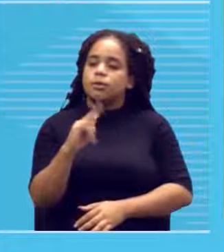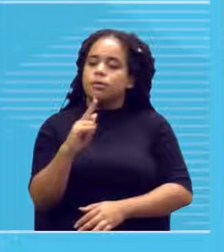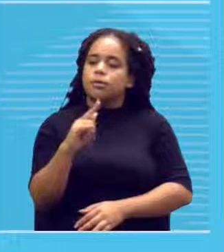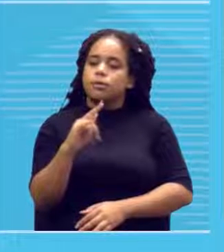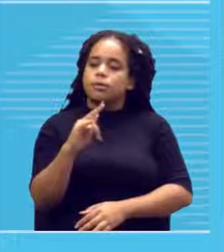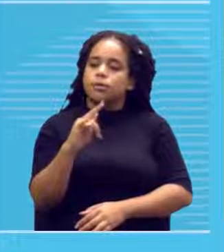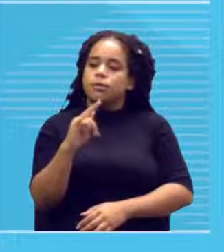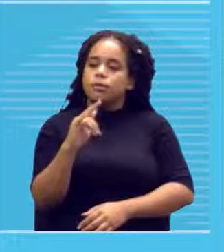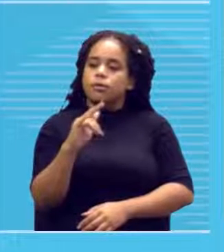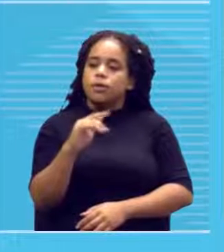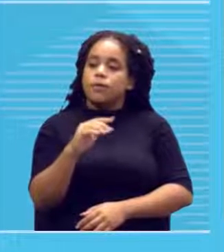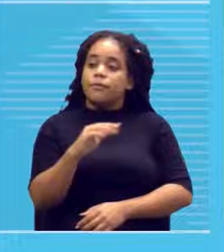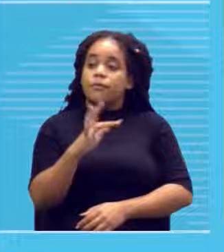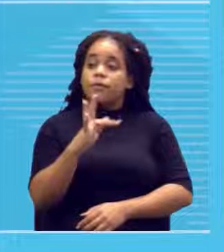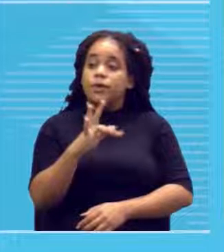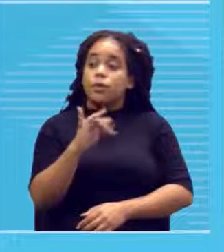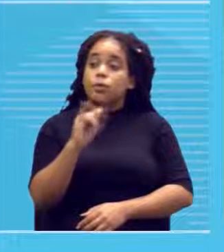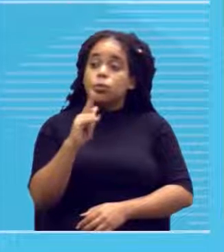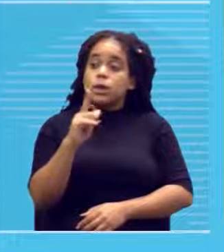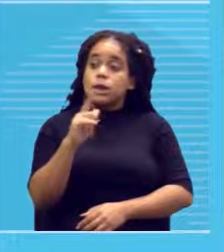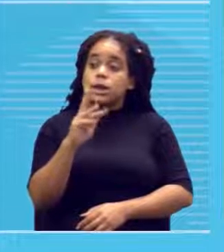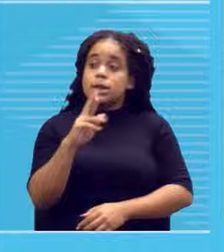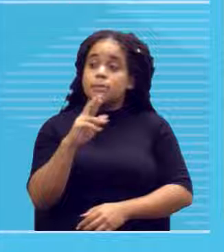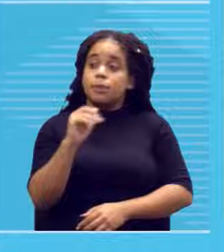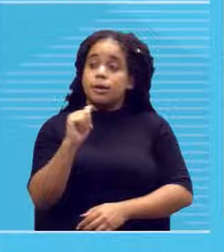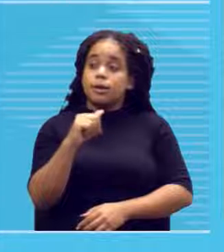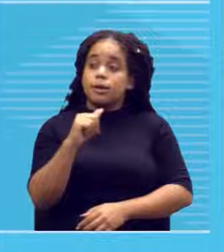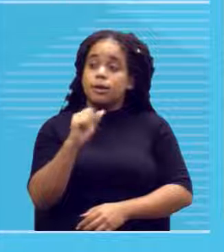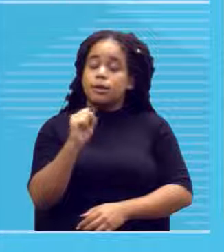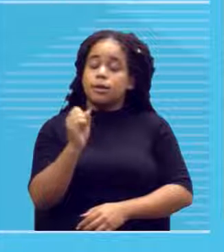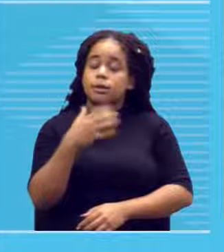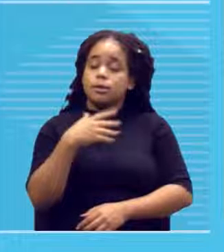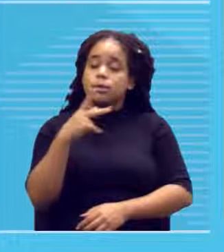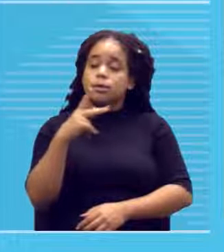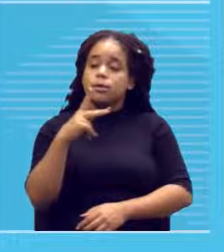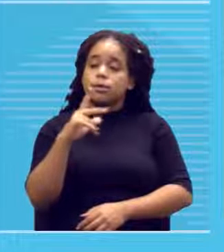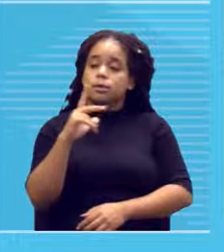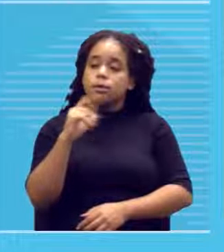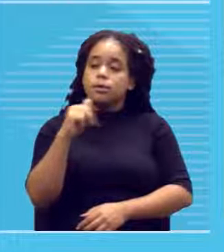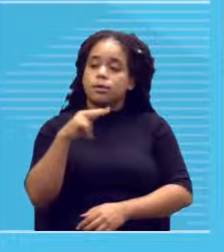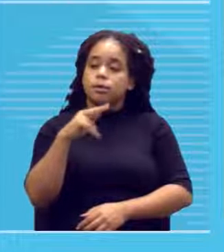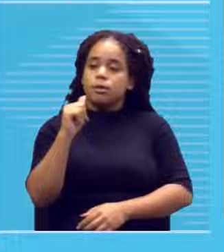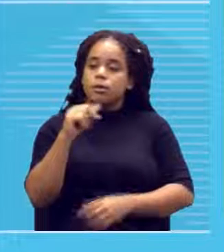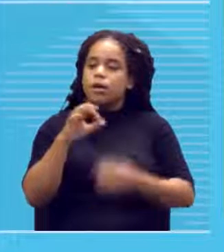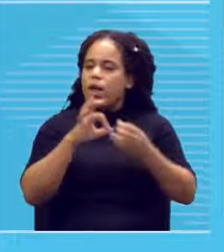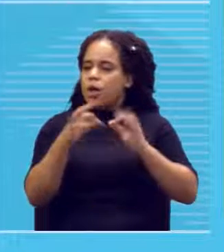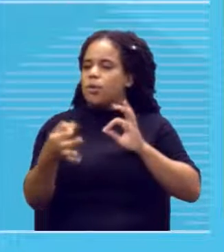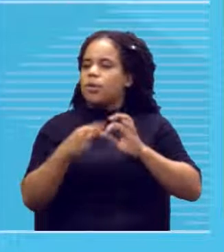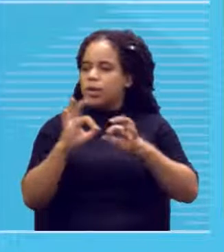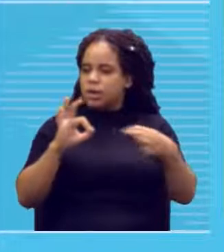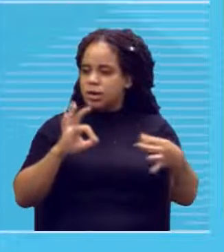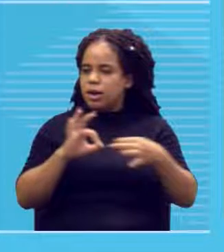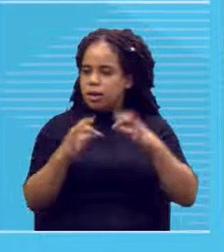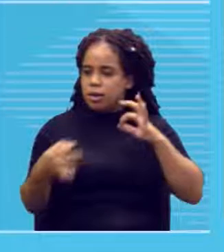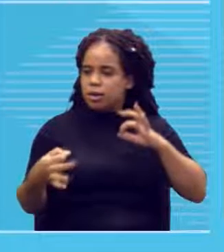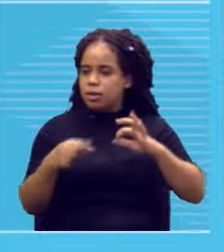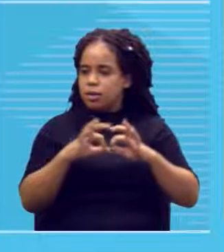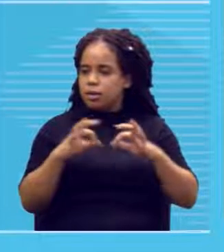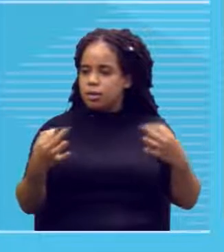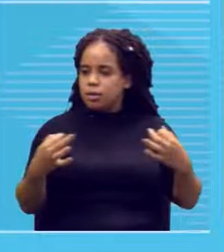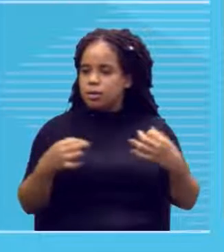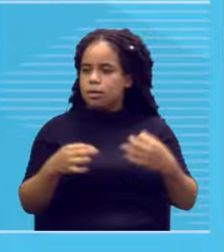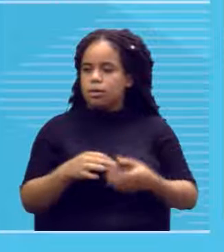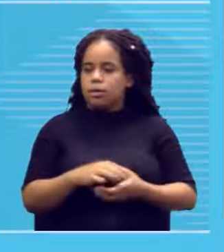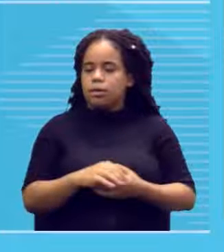disso para quando for calcular o volume do prisma e o volume do cilindro